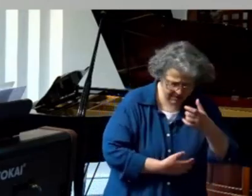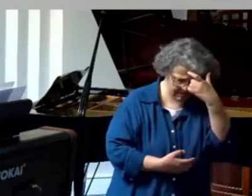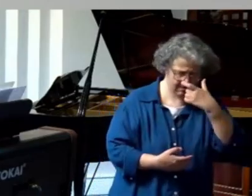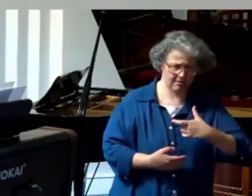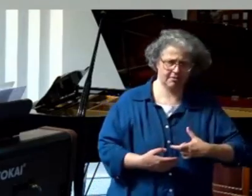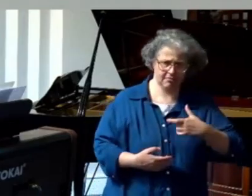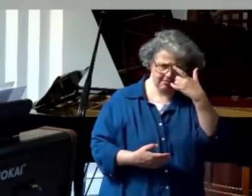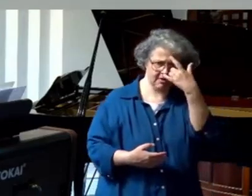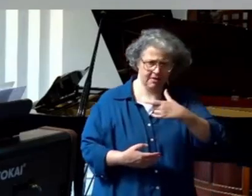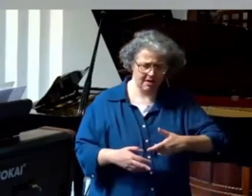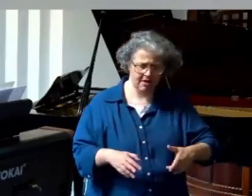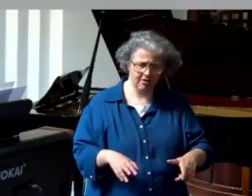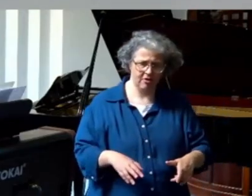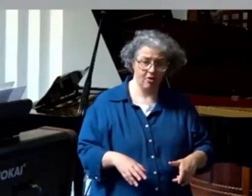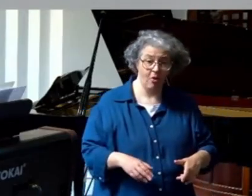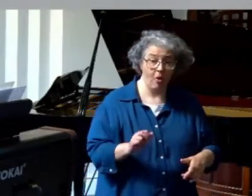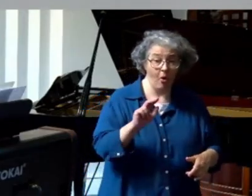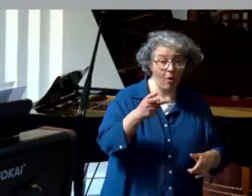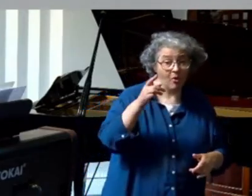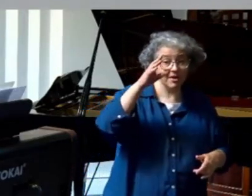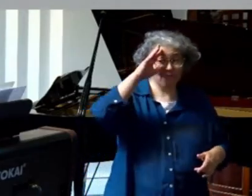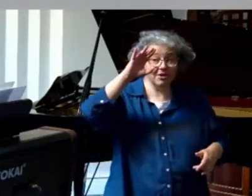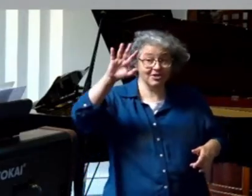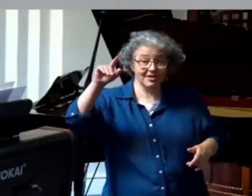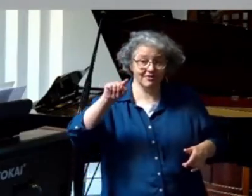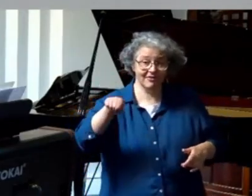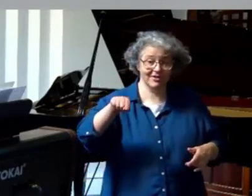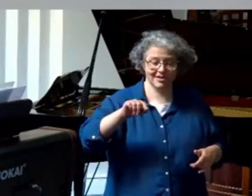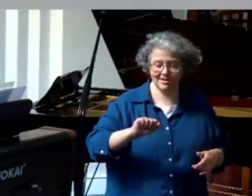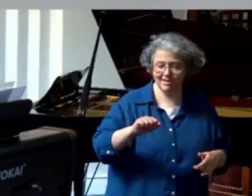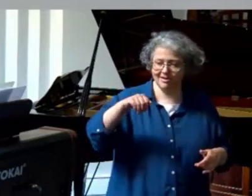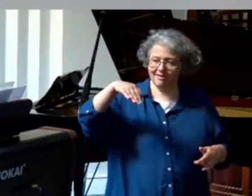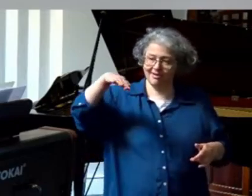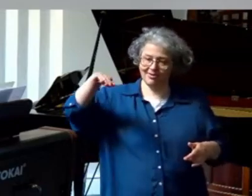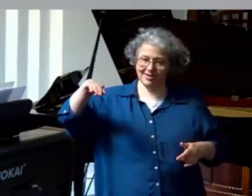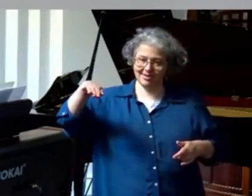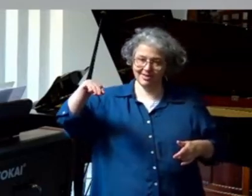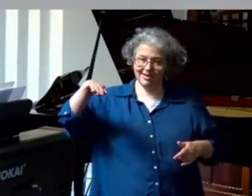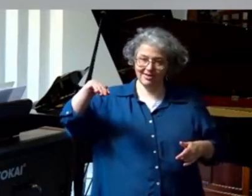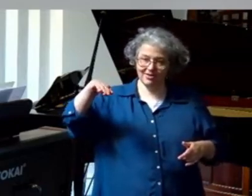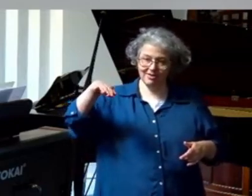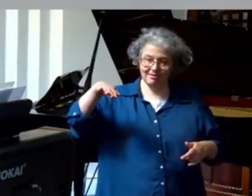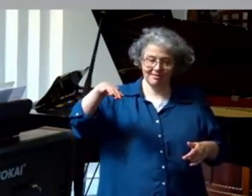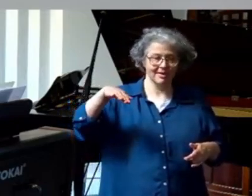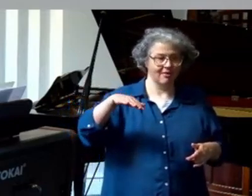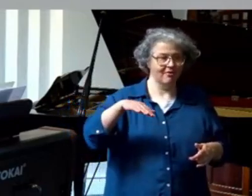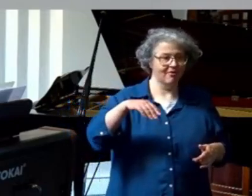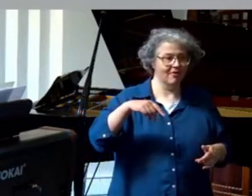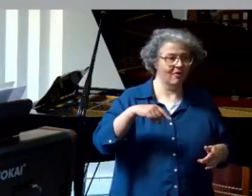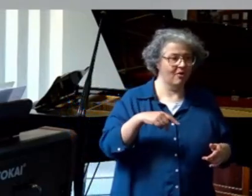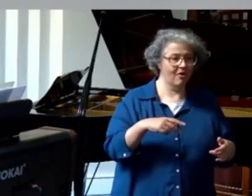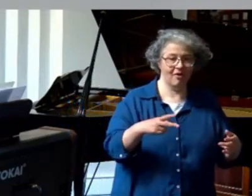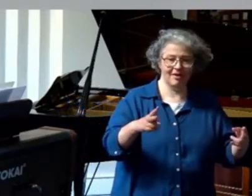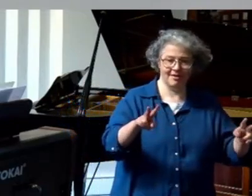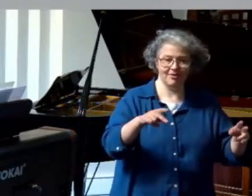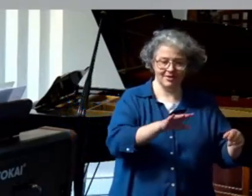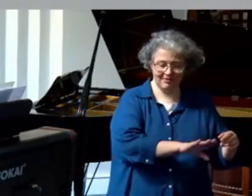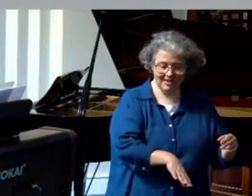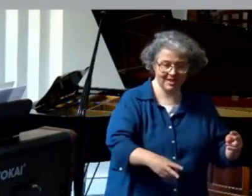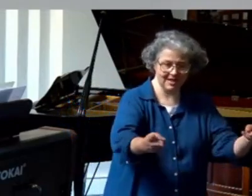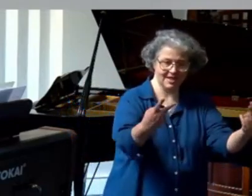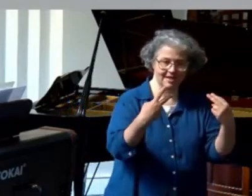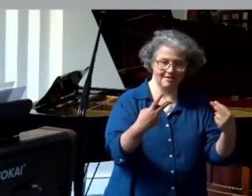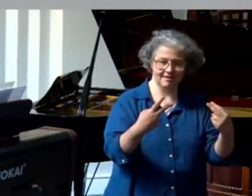desenho imaginando você adolescente. Como será que você, criança, que eu estou vendo aqui, olhando para mim e já